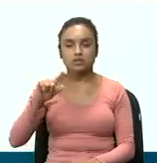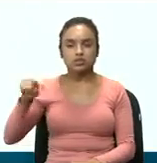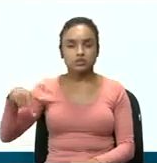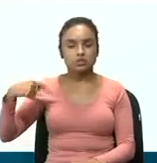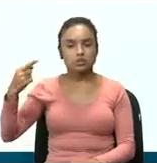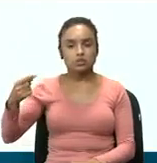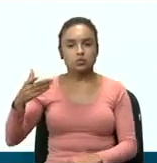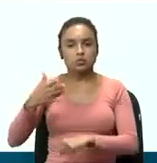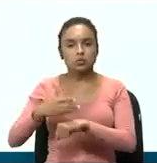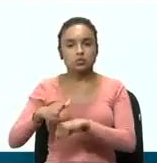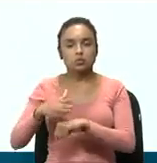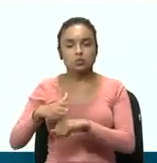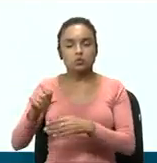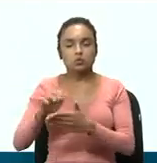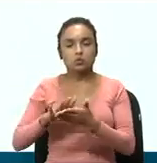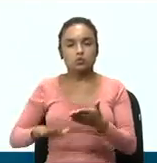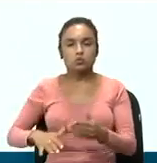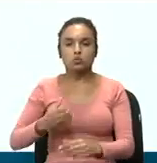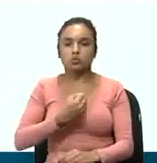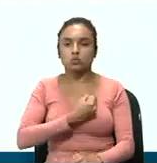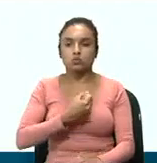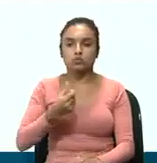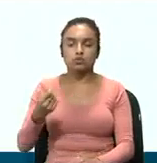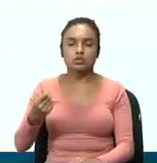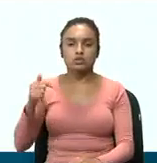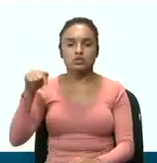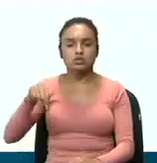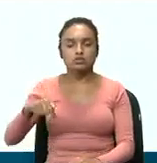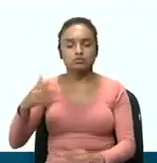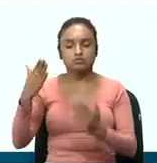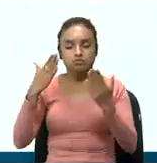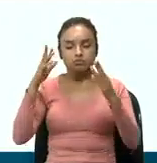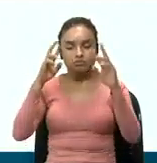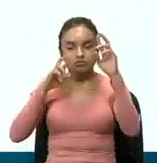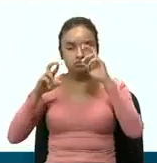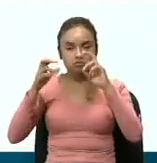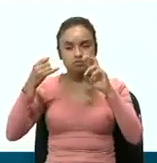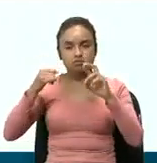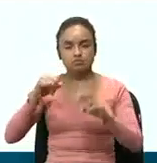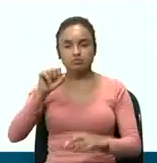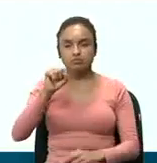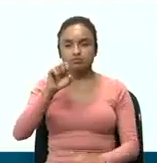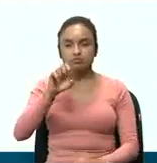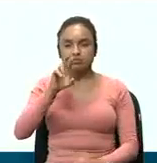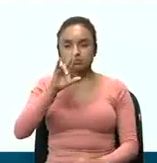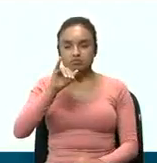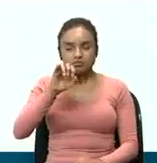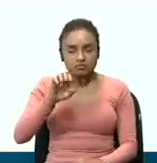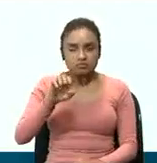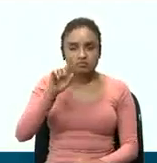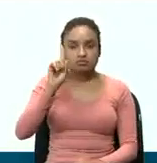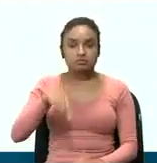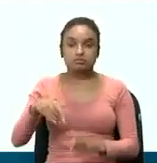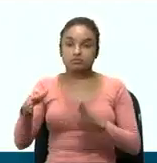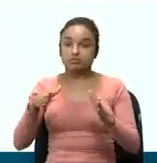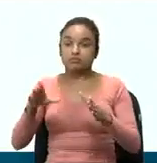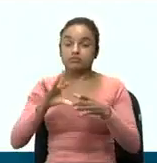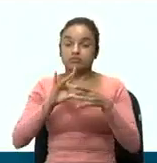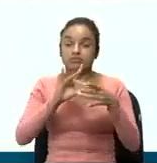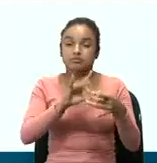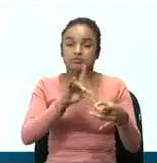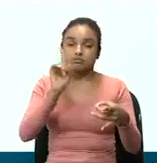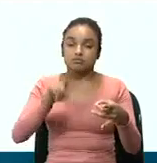próximo exercício, no exercício 6, nós vamos verificar se essa série ela é